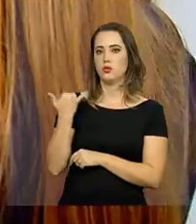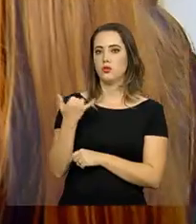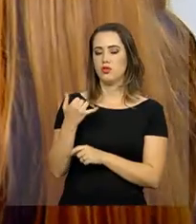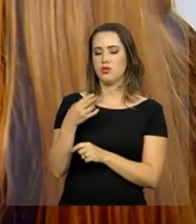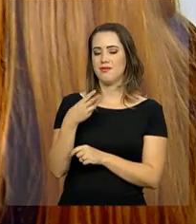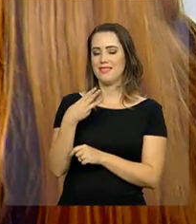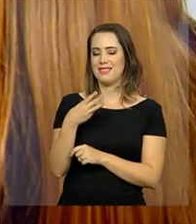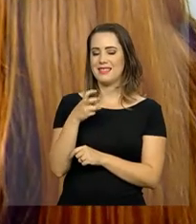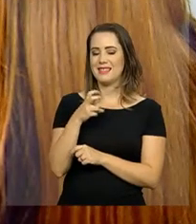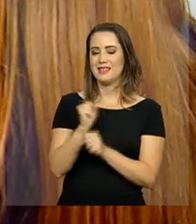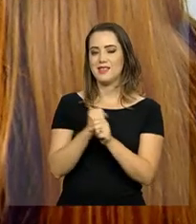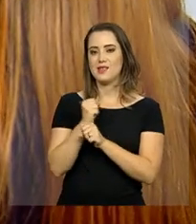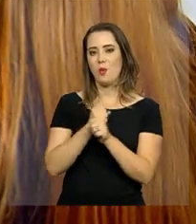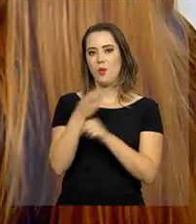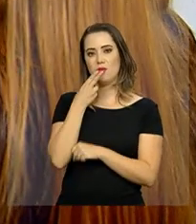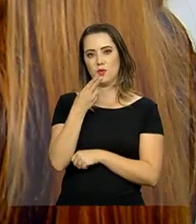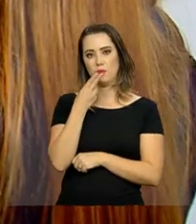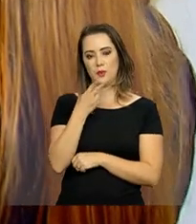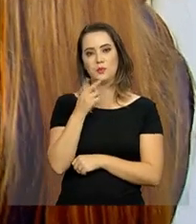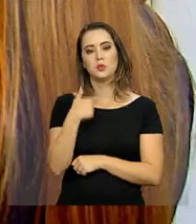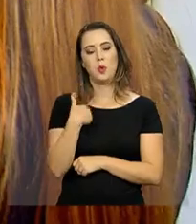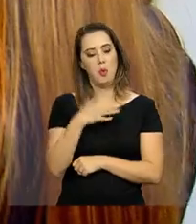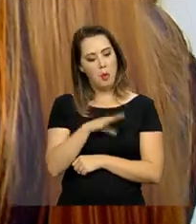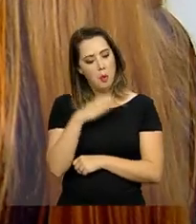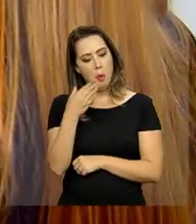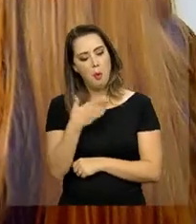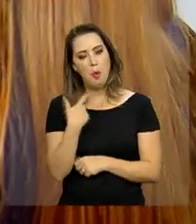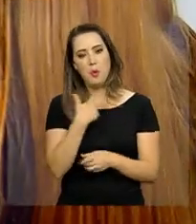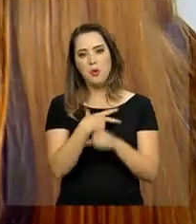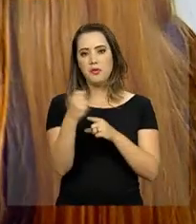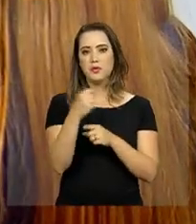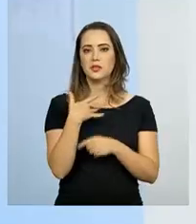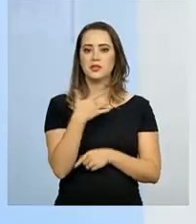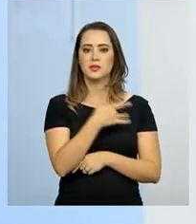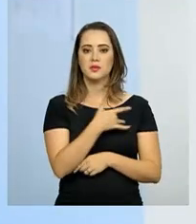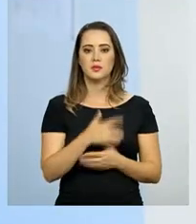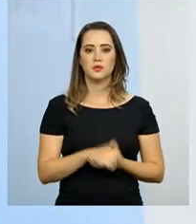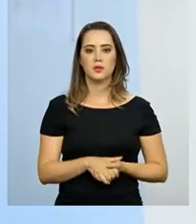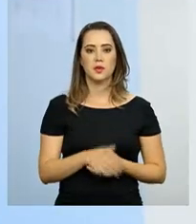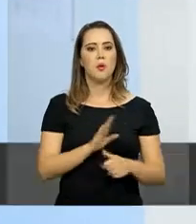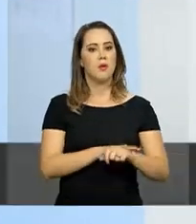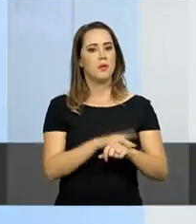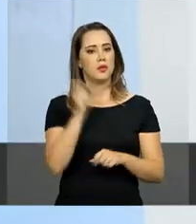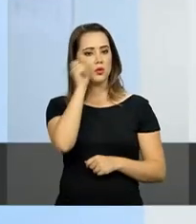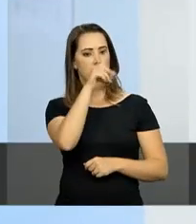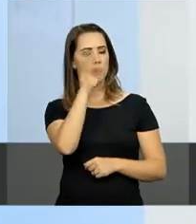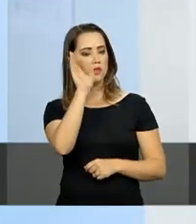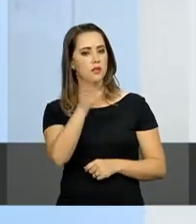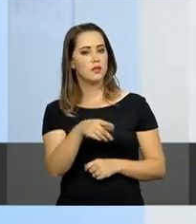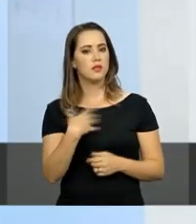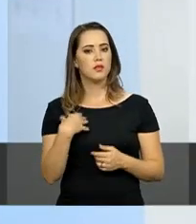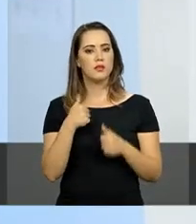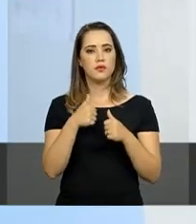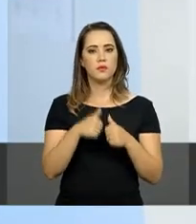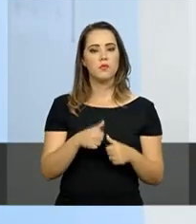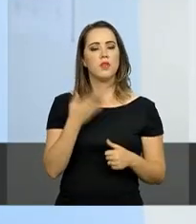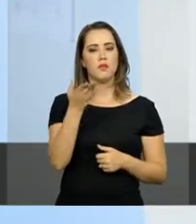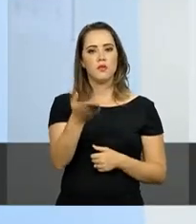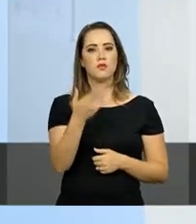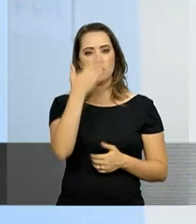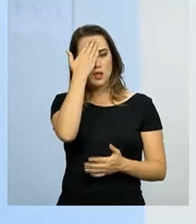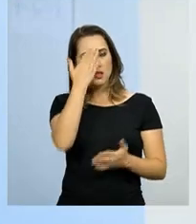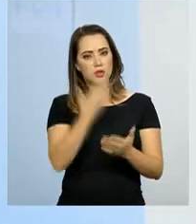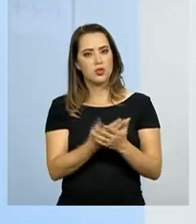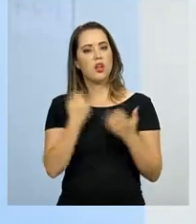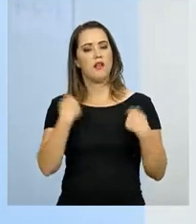fumante. Motivo de orgulho, superação e saúde. O momento mais difícil acho que é esse. É você estar convicto que